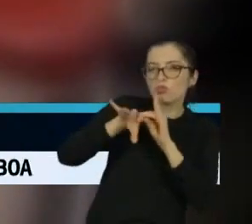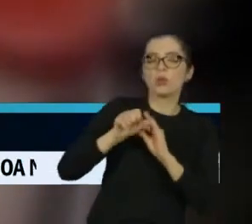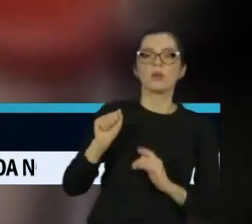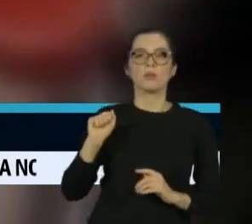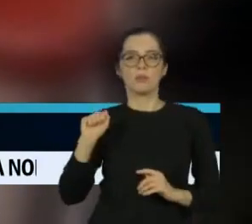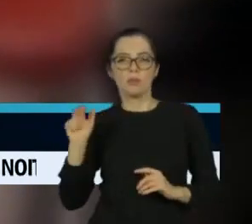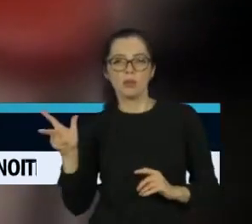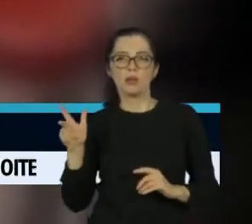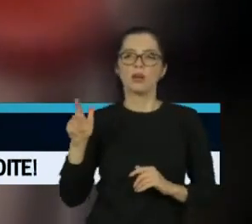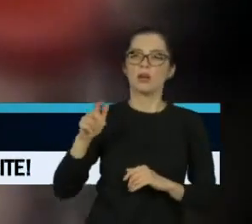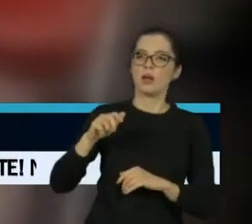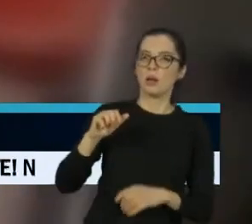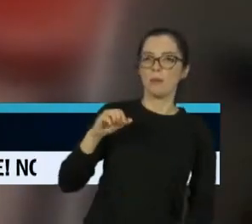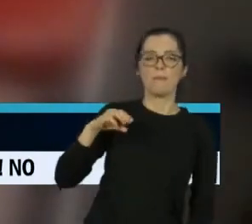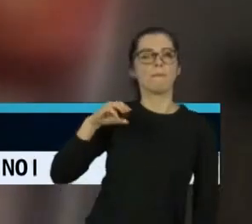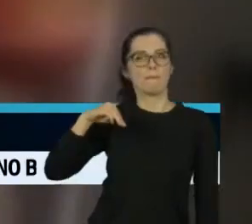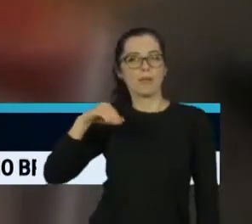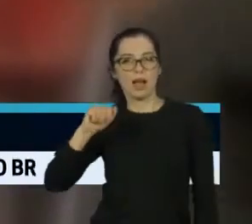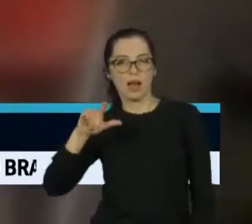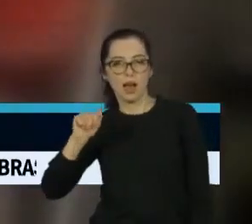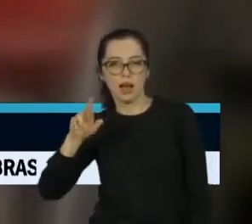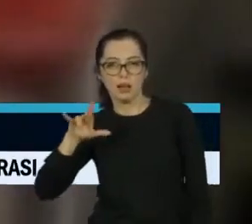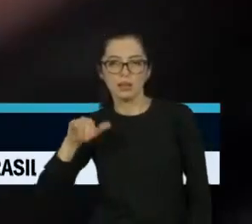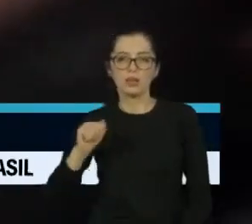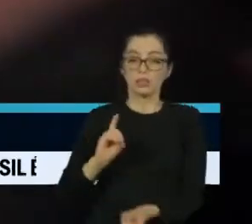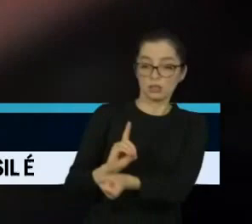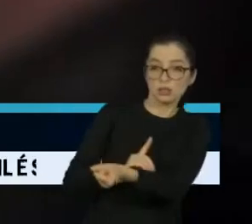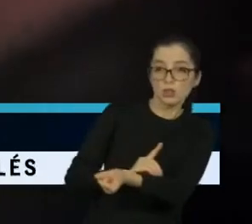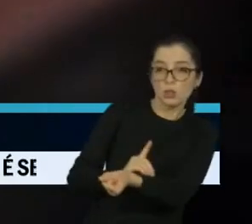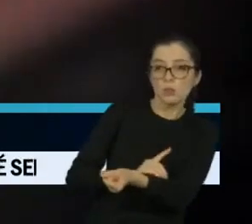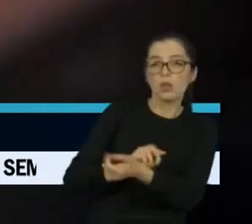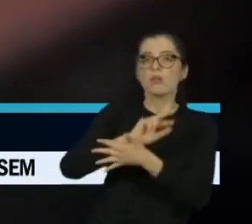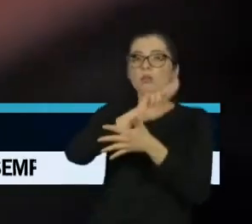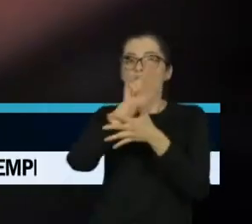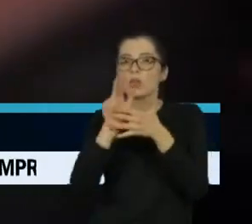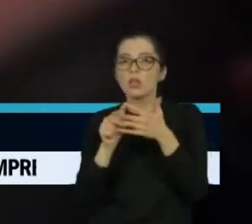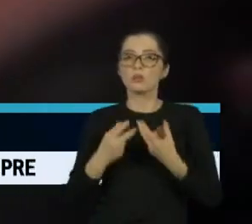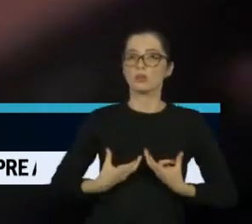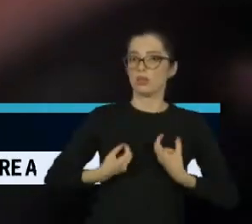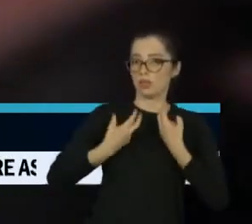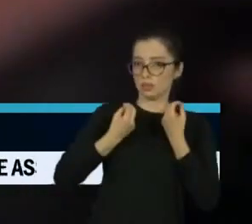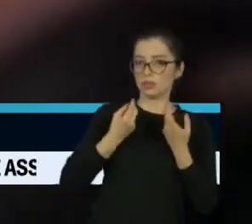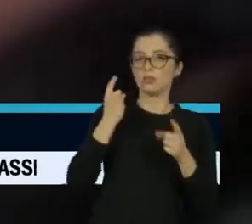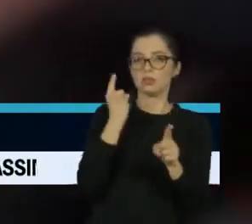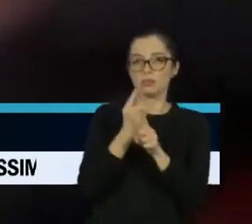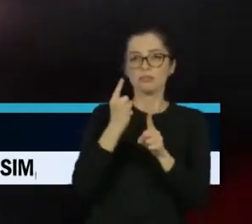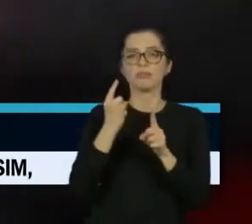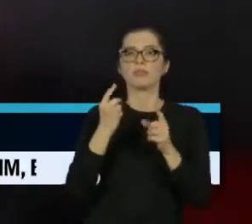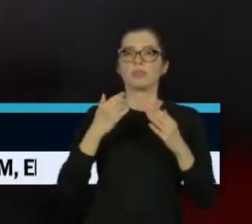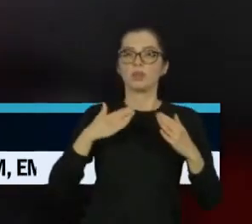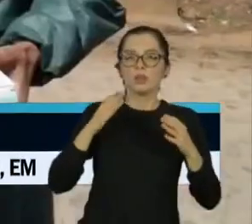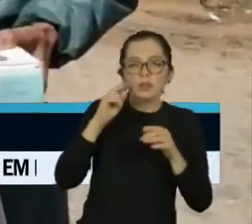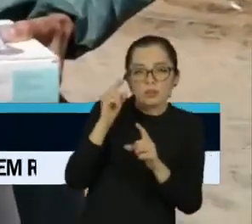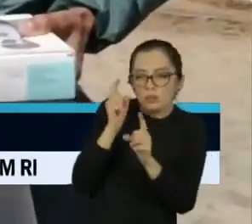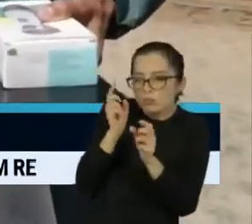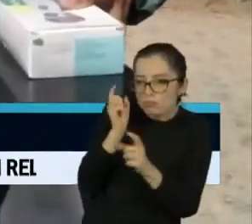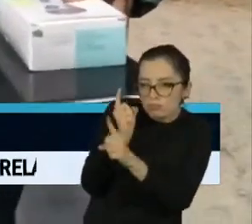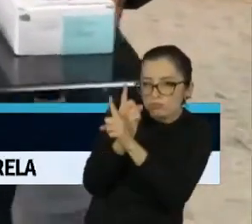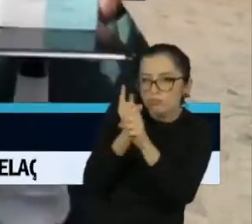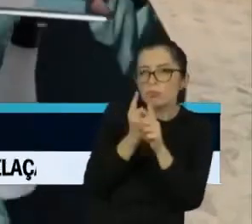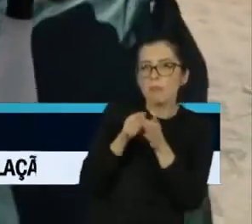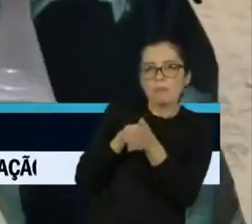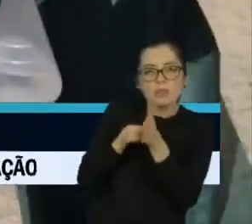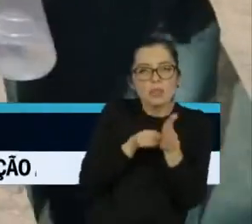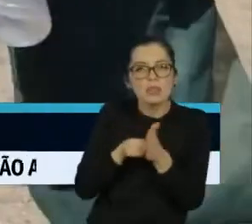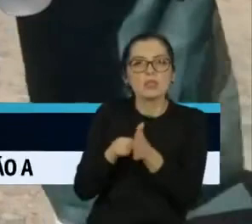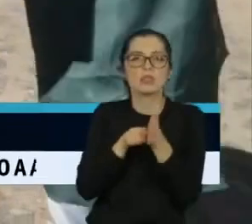alguns tipos de câncer, graças a marcadores biológicos presentes no organismo dos doentes. Os pesquisadores